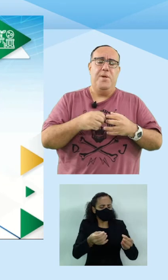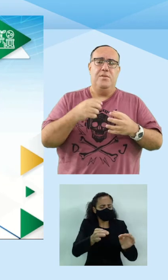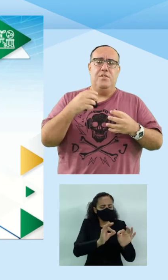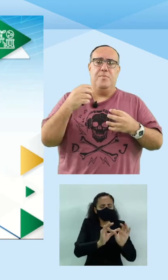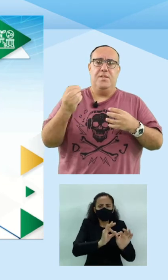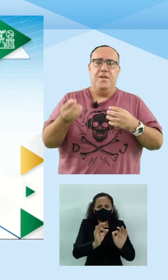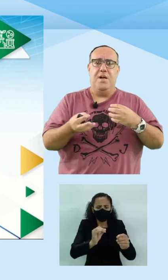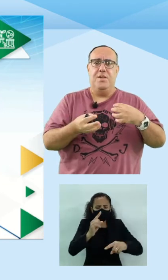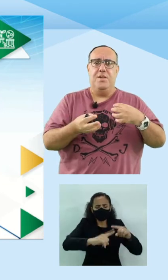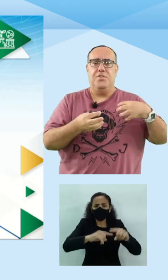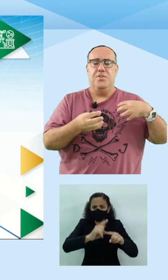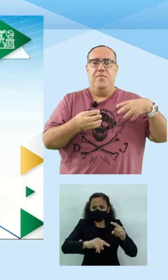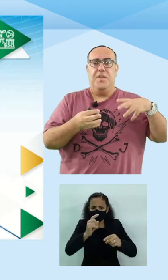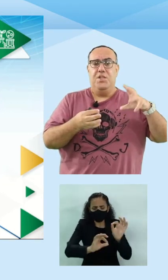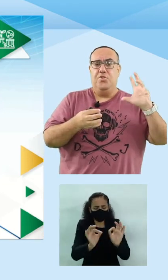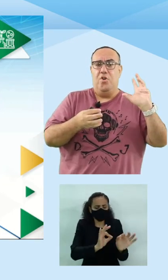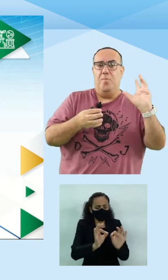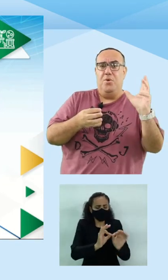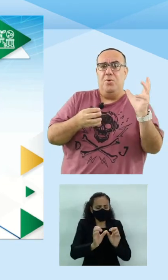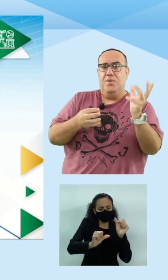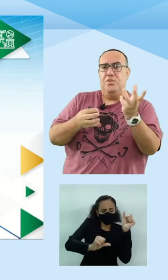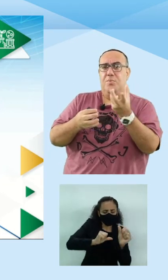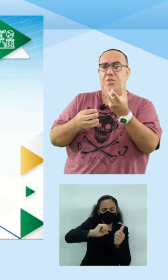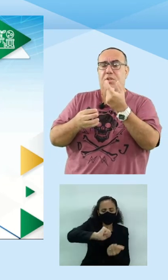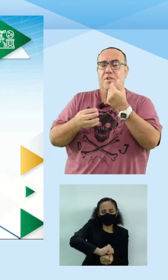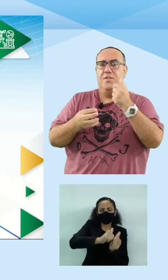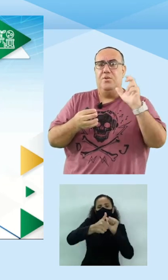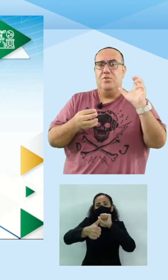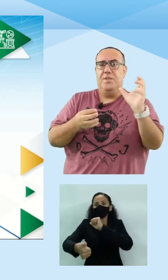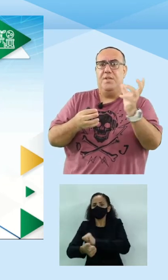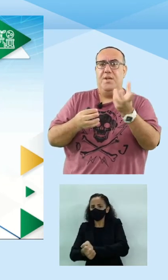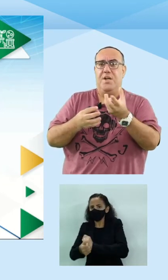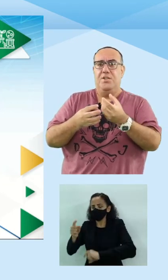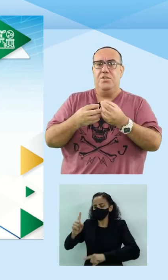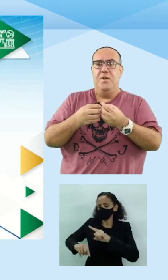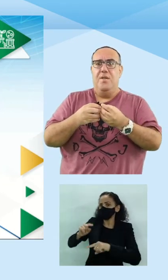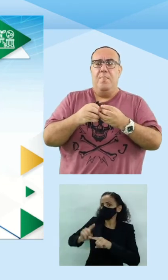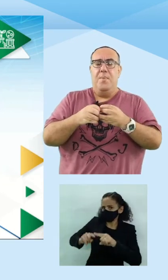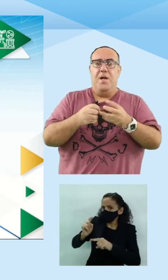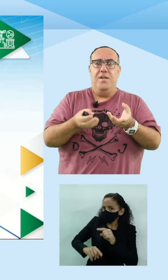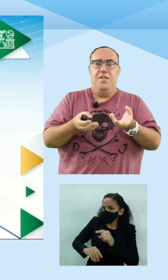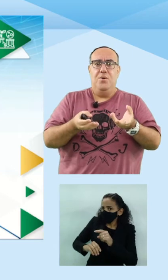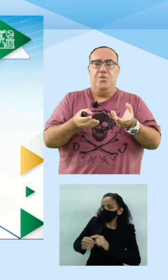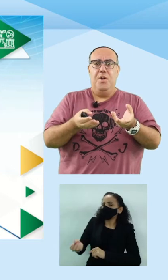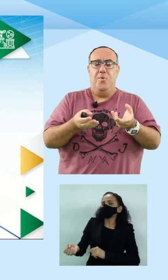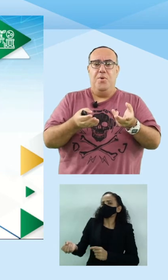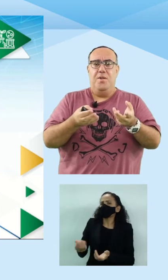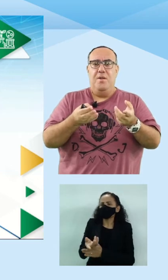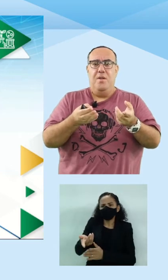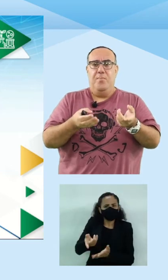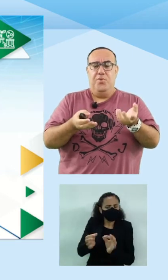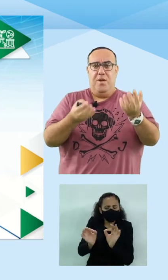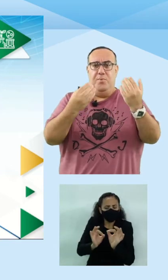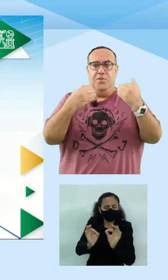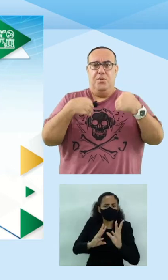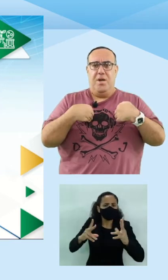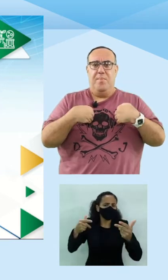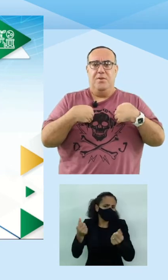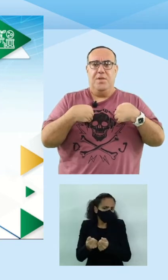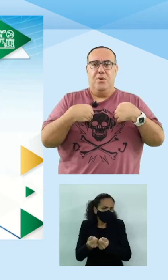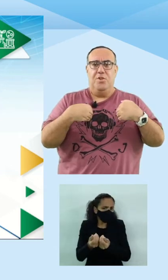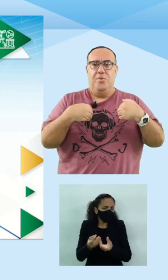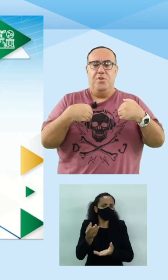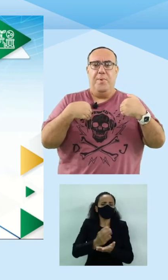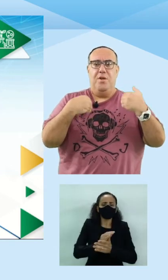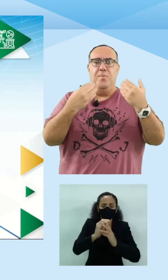pessoas pegam esses materiais, transformam em outras substâncias, em outros materiais, além de contribuir para o seu trabalho,